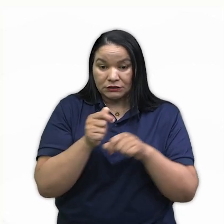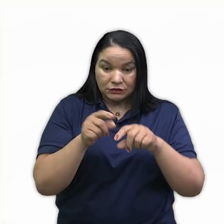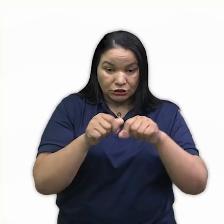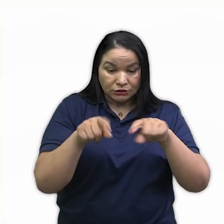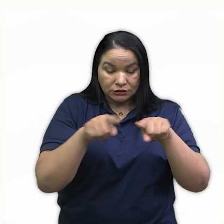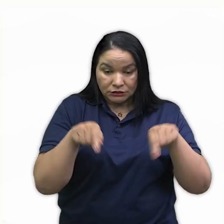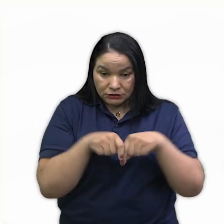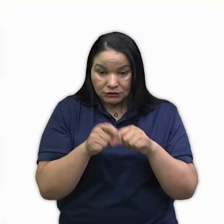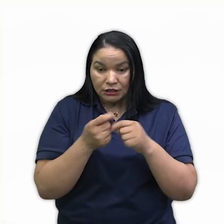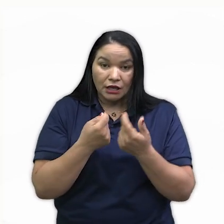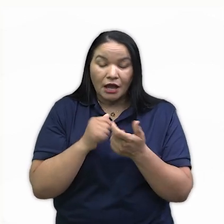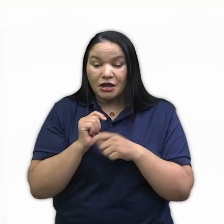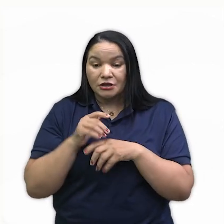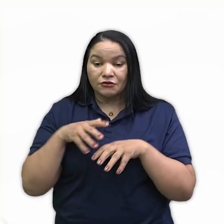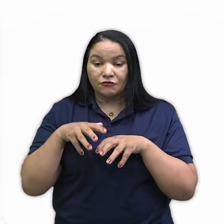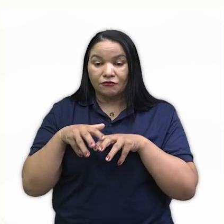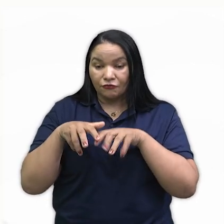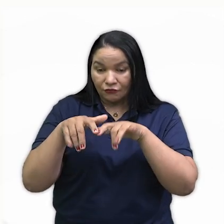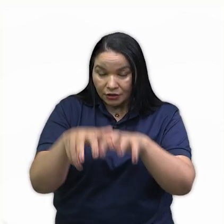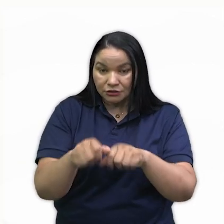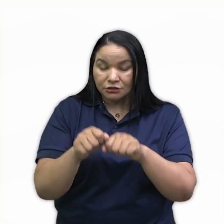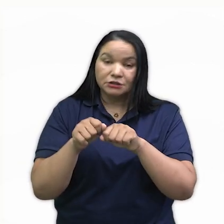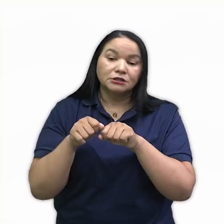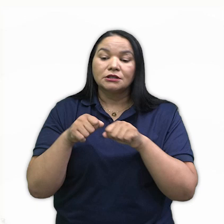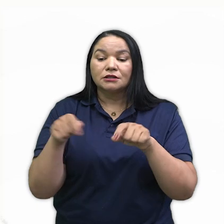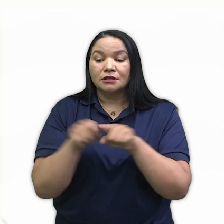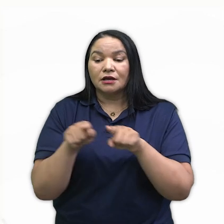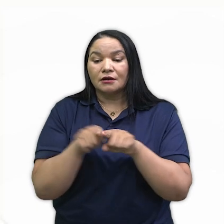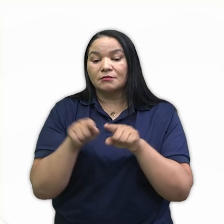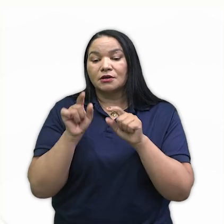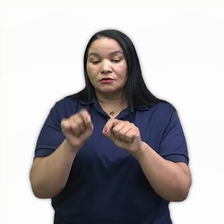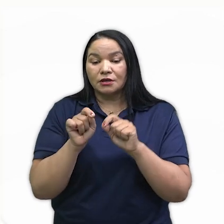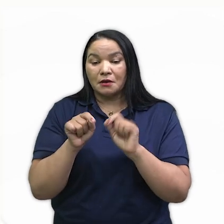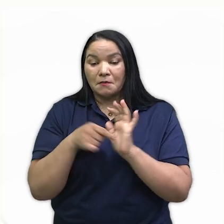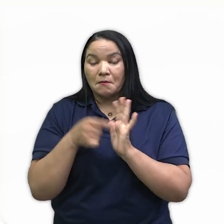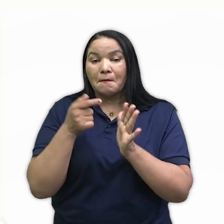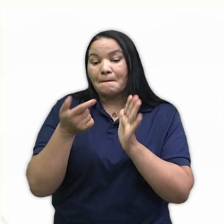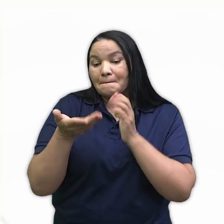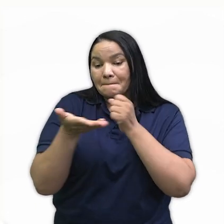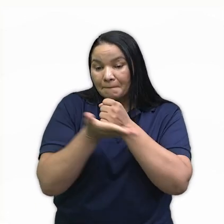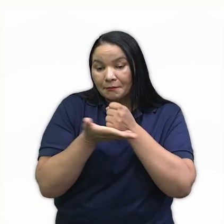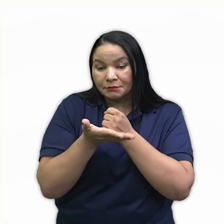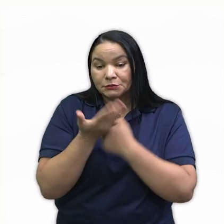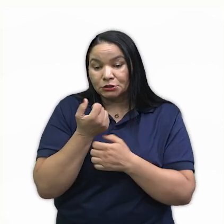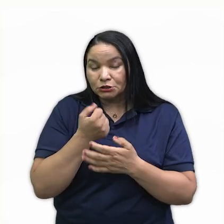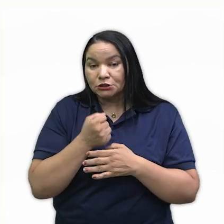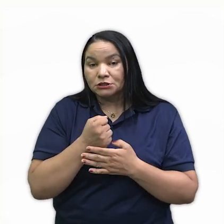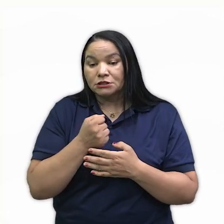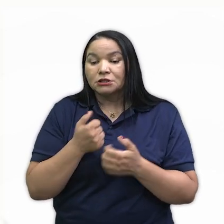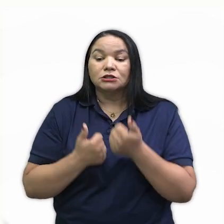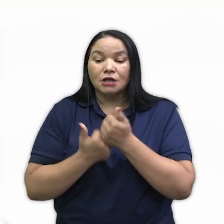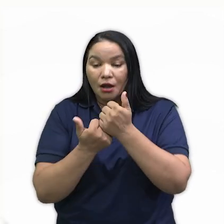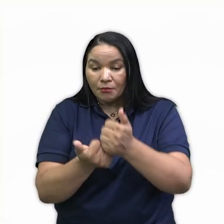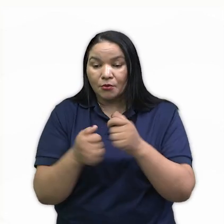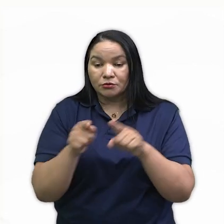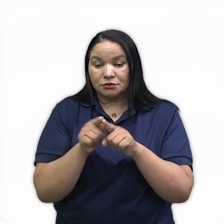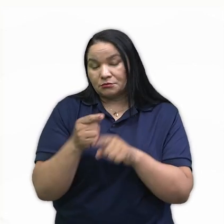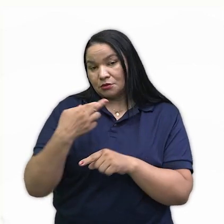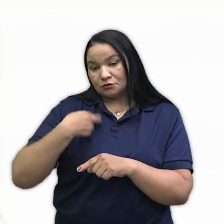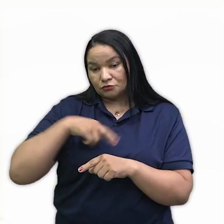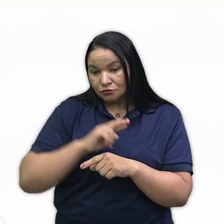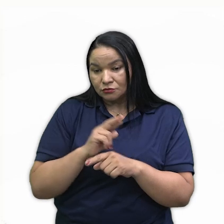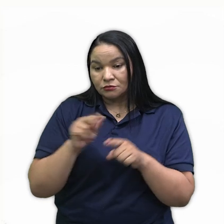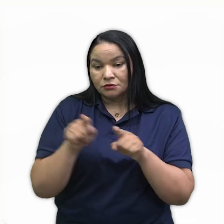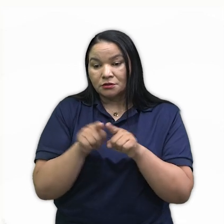sendo invadidas aqui na Amazônia e prestavam-se ali como base de apoio tanto para as expedições religiosas, para as